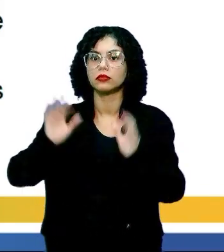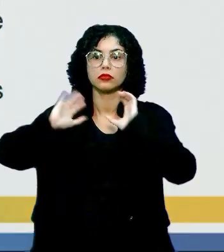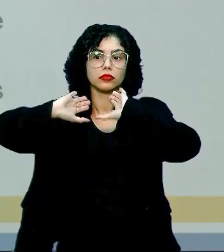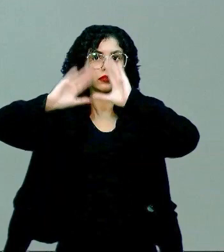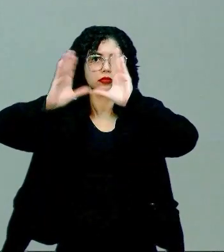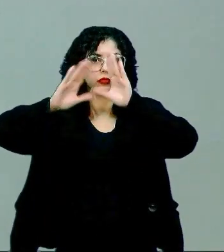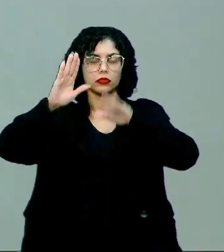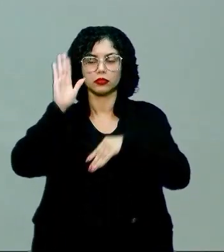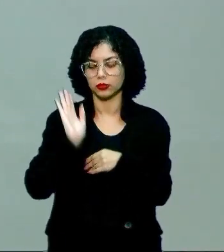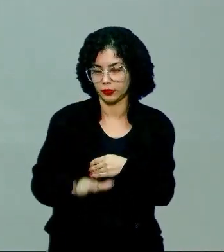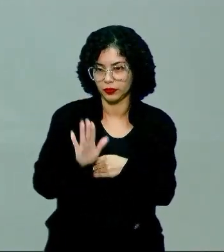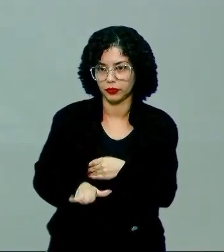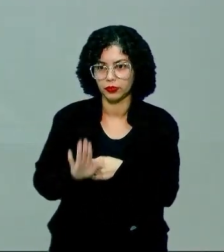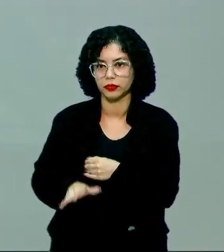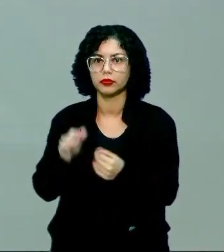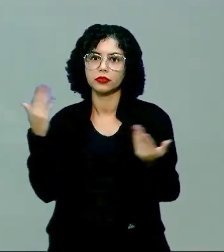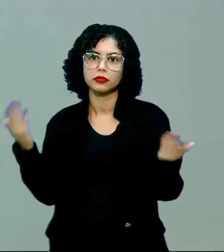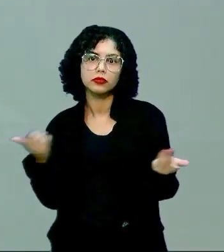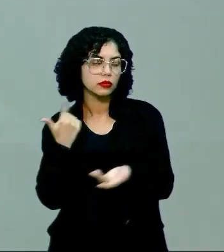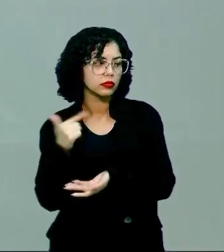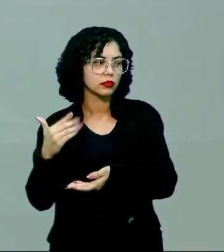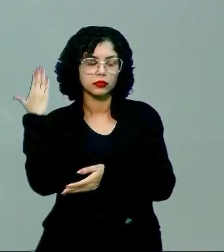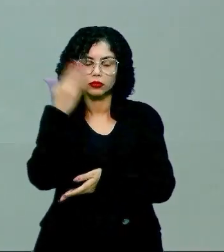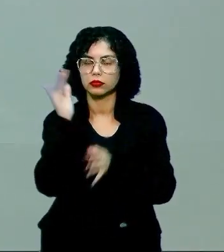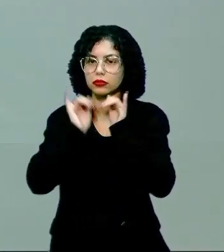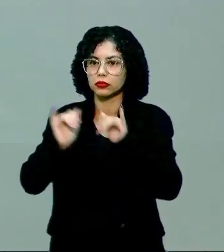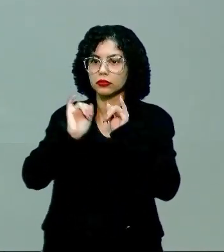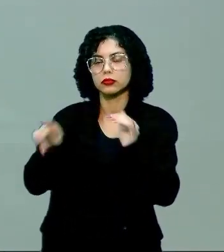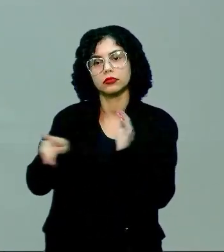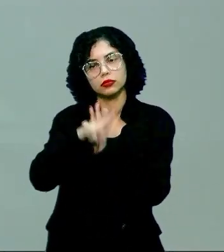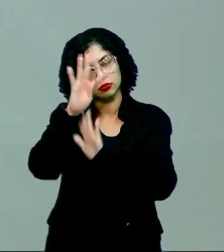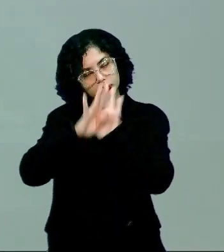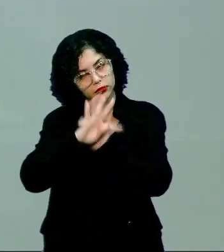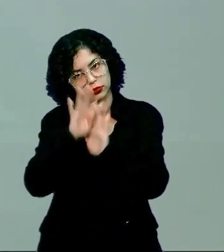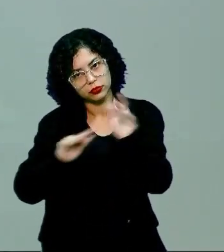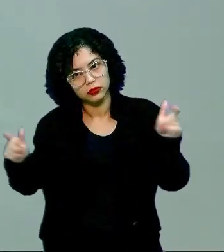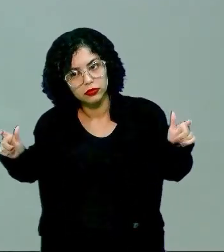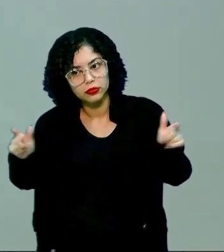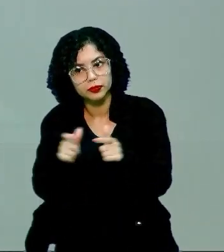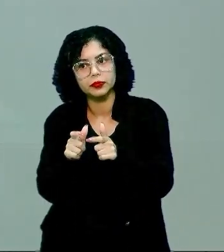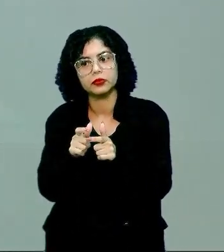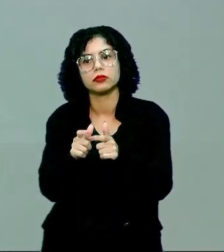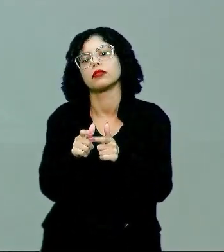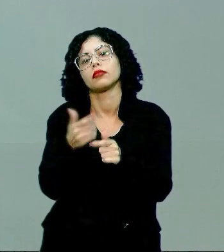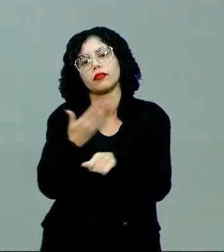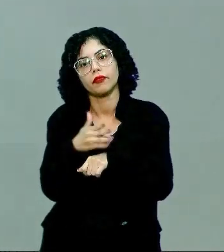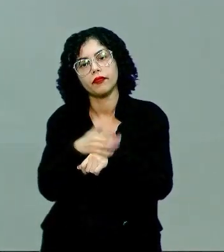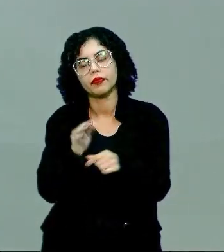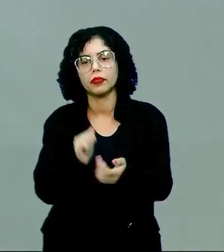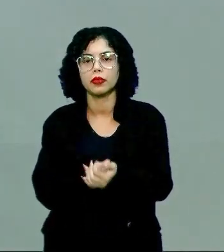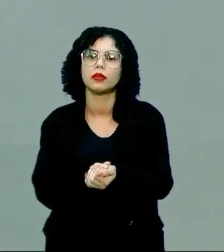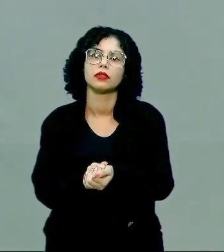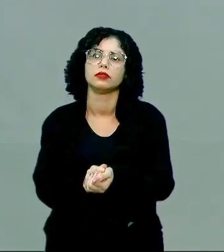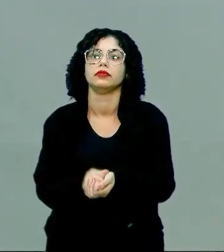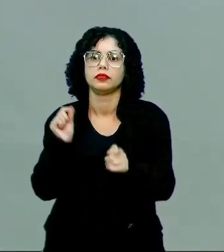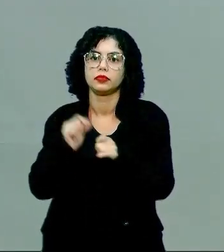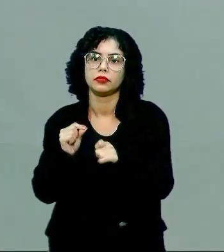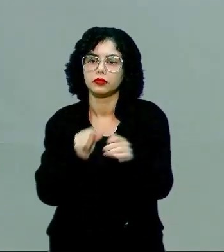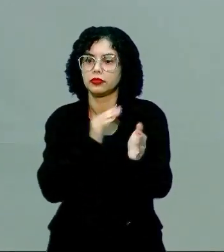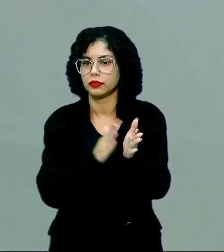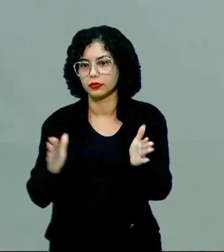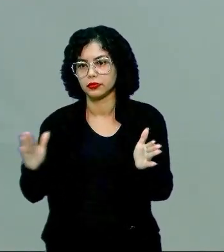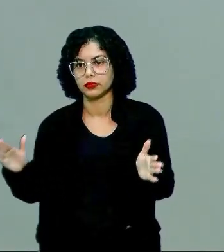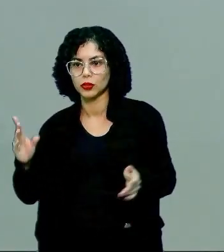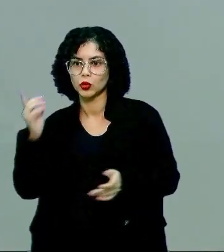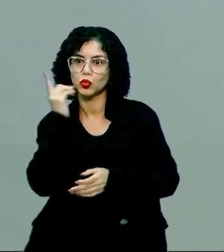e basquete não teve esse direcionamento não tem essa informação no texto dizendo que diminui determinado é o tipo de prática e quando você faz o